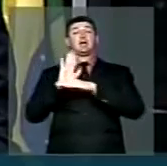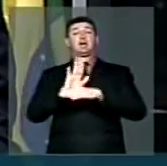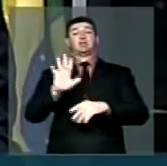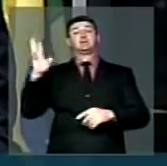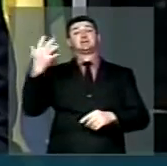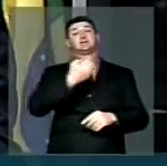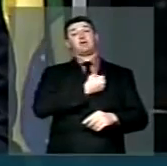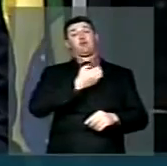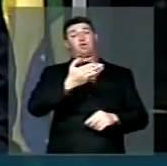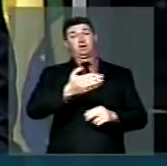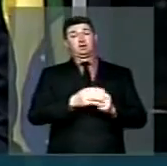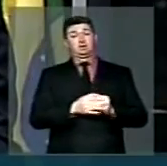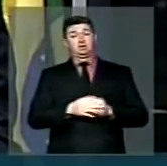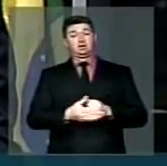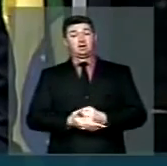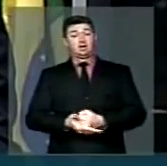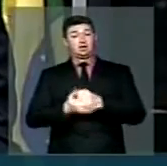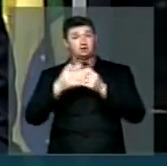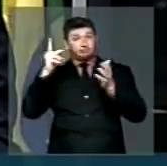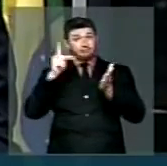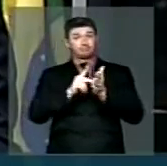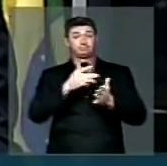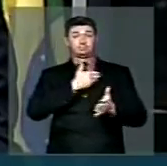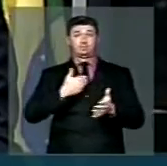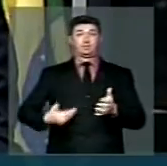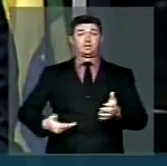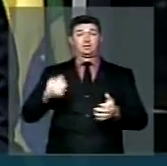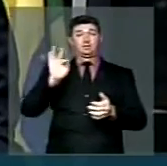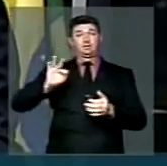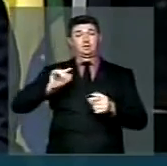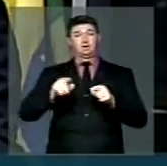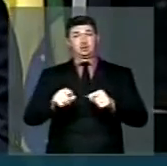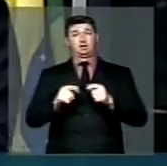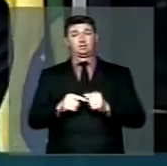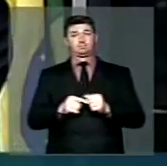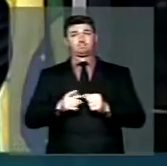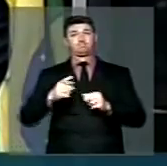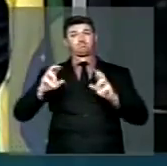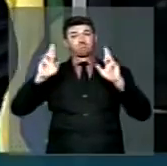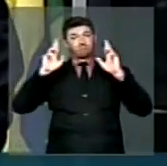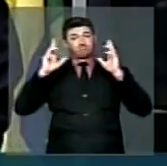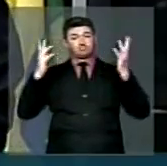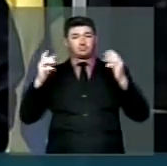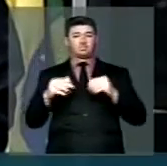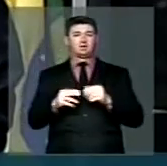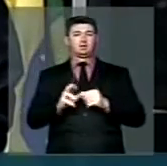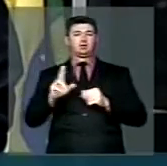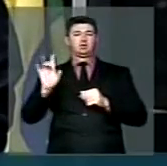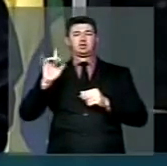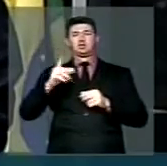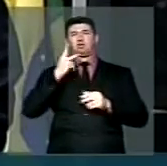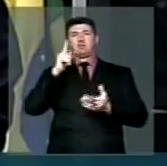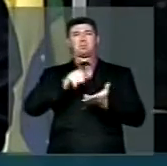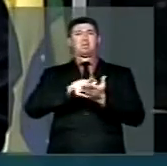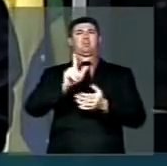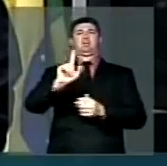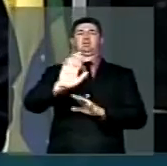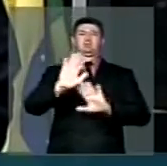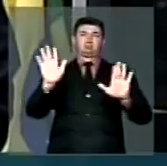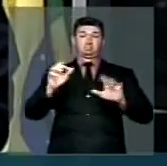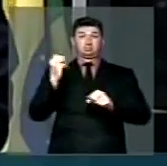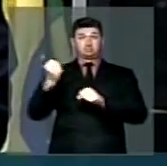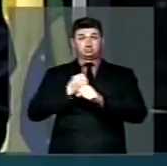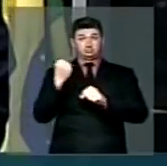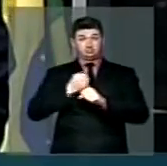precisam da ajuda efetiva do governo federal, esperando que não fique apenas no papel. As